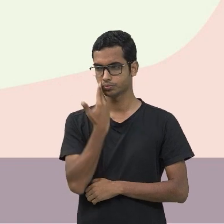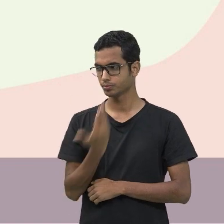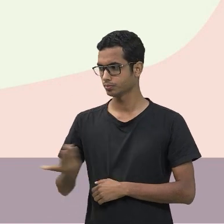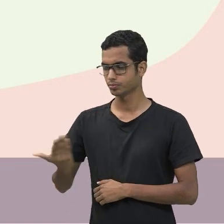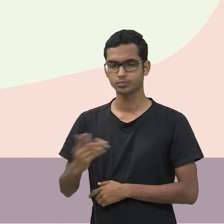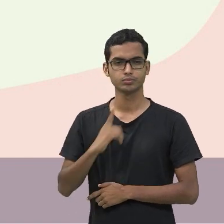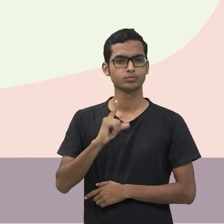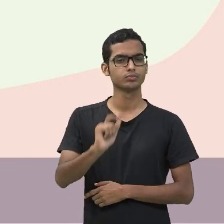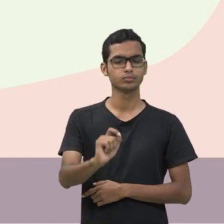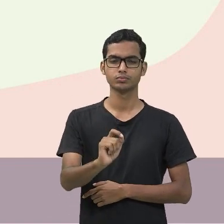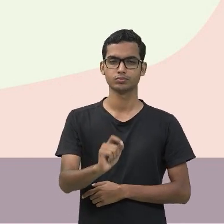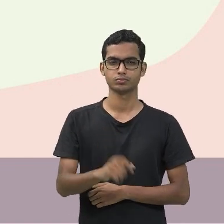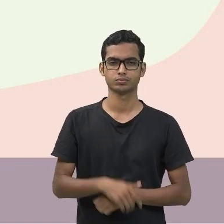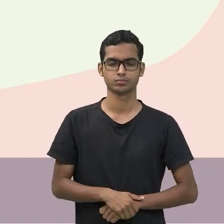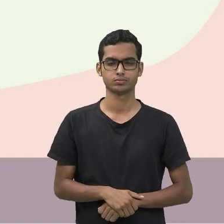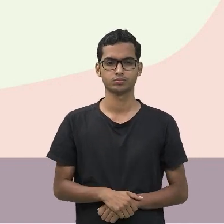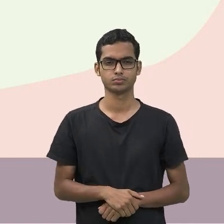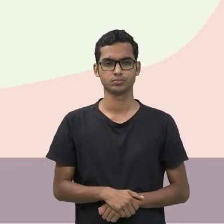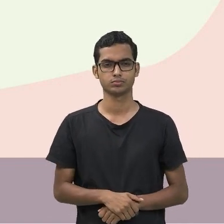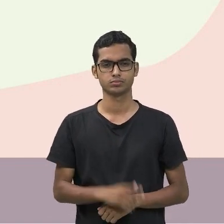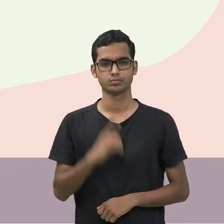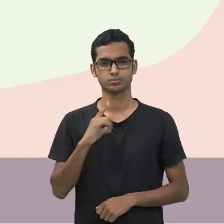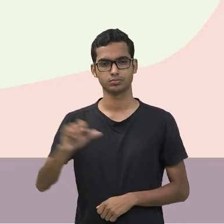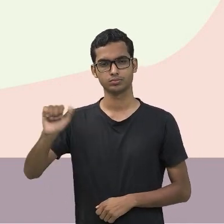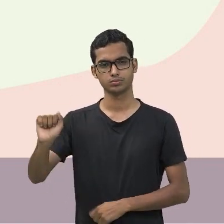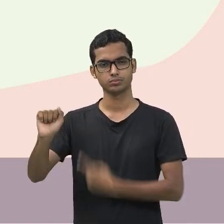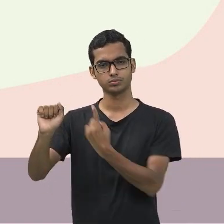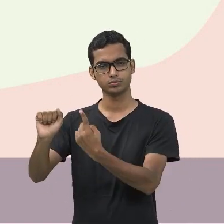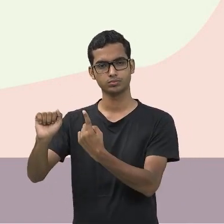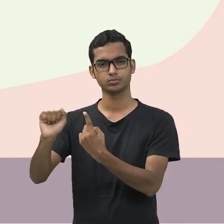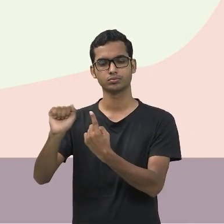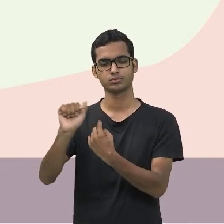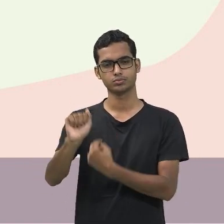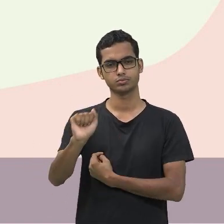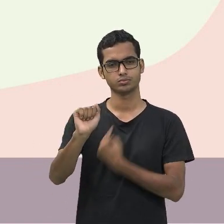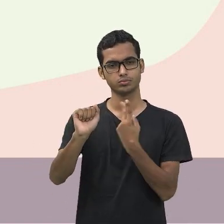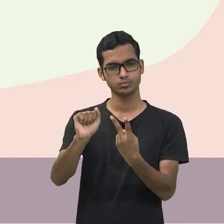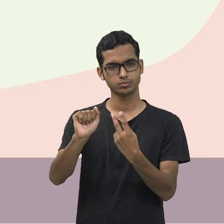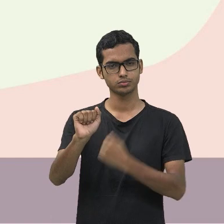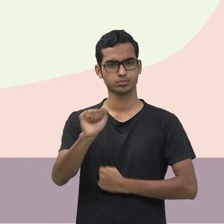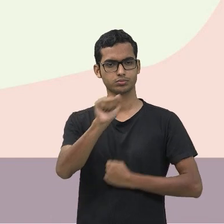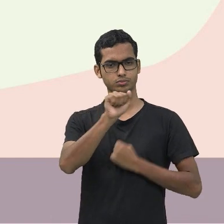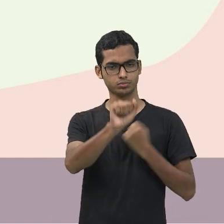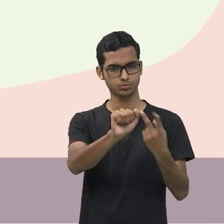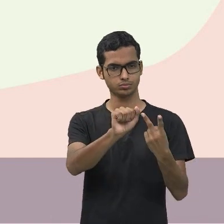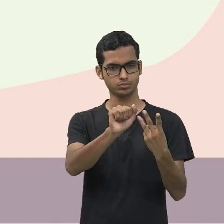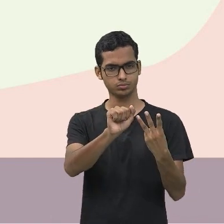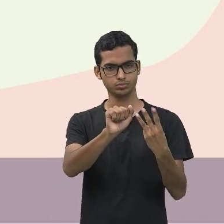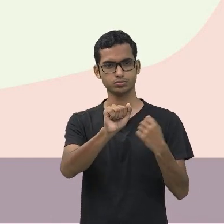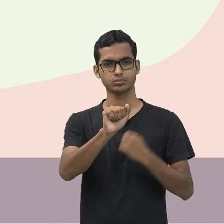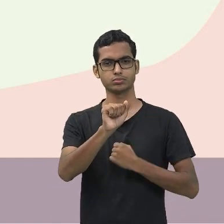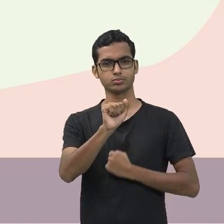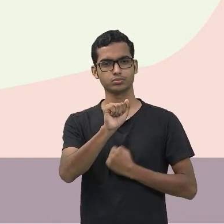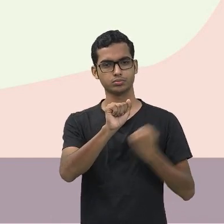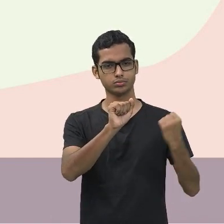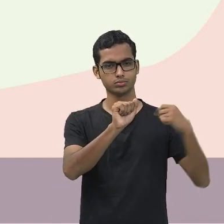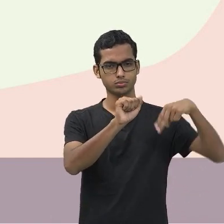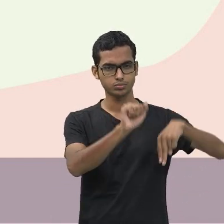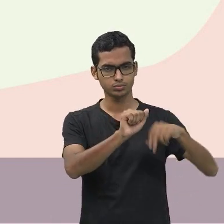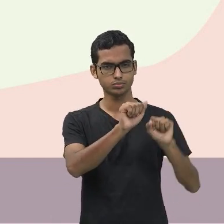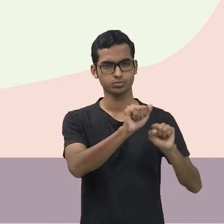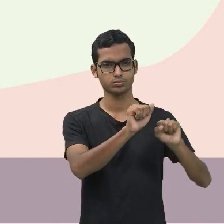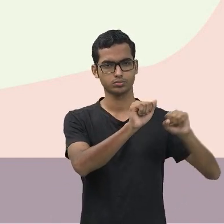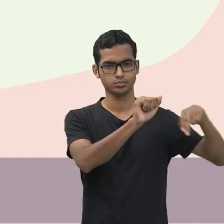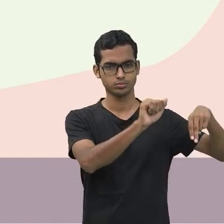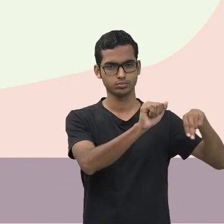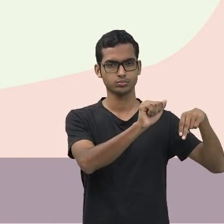ó, né, a gente tem aí, ó, A1, A2, A3, né, até chegar ao AN, AN mais 1, AN mais 2 e assim por